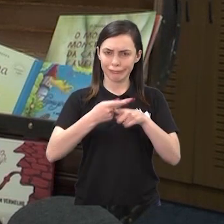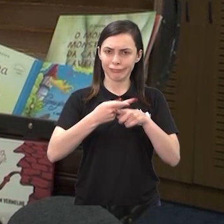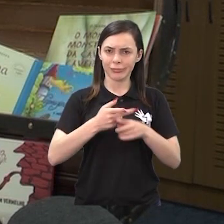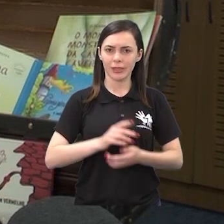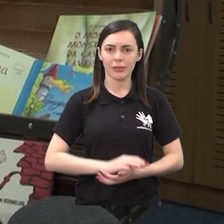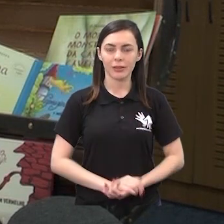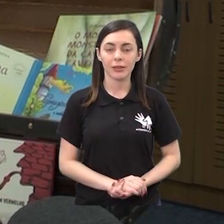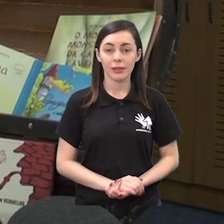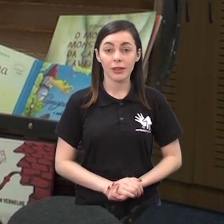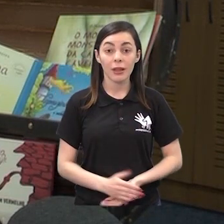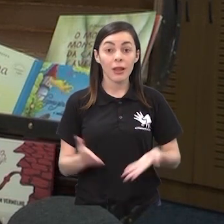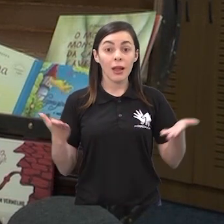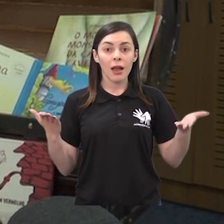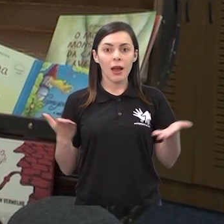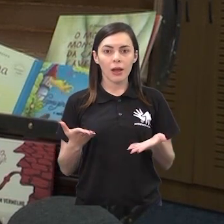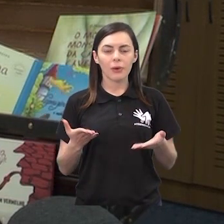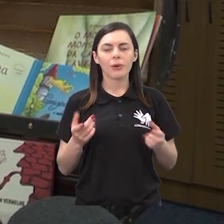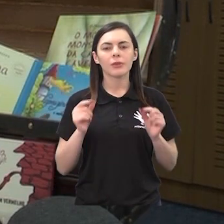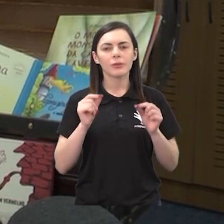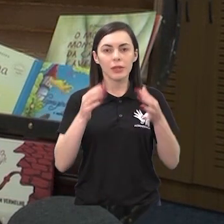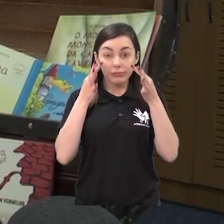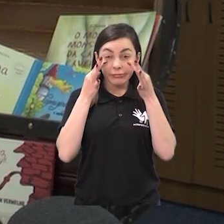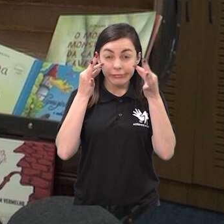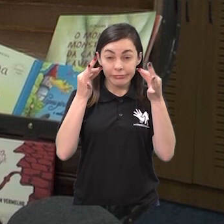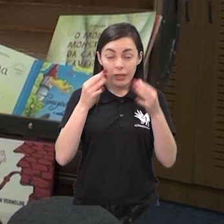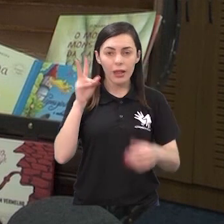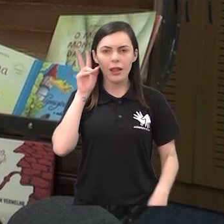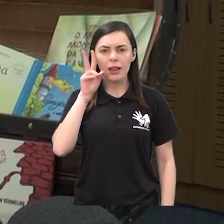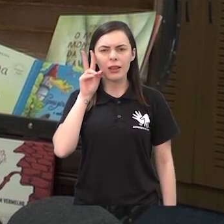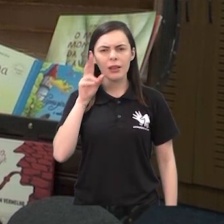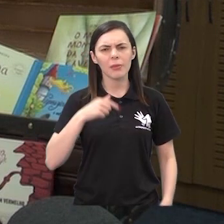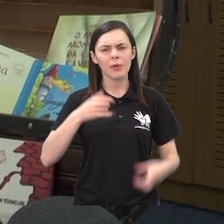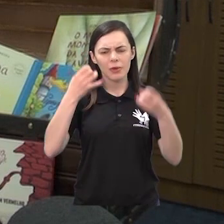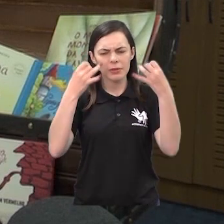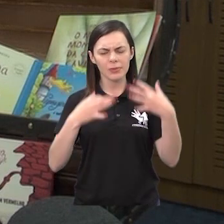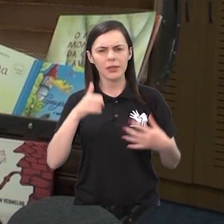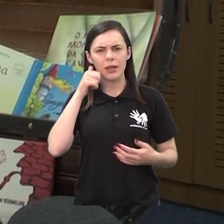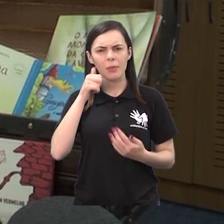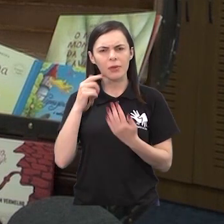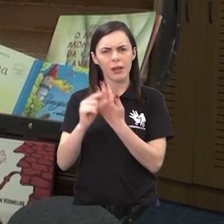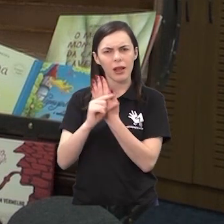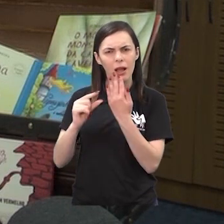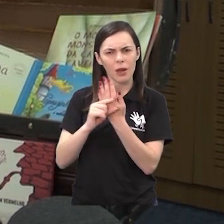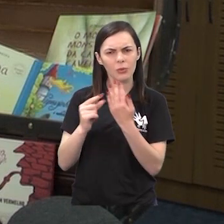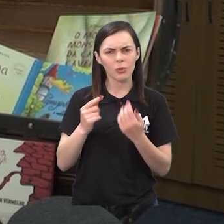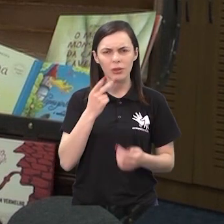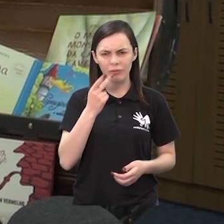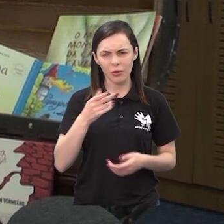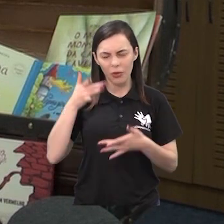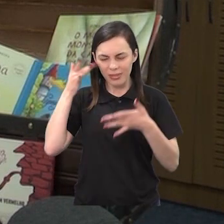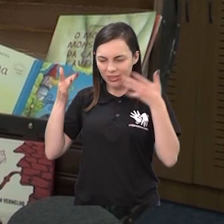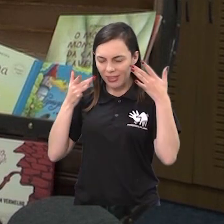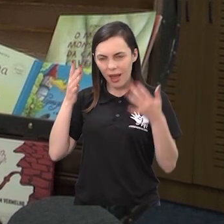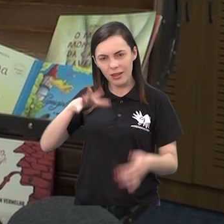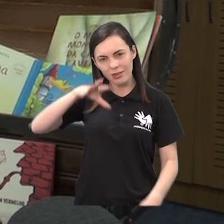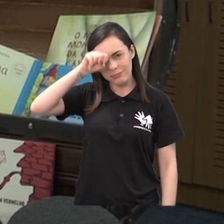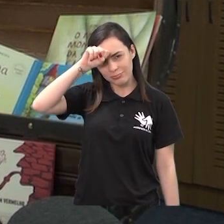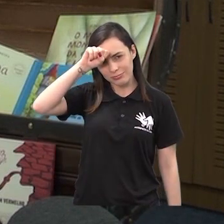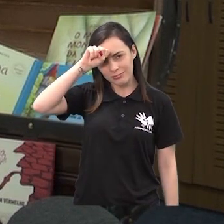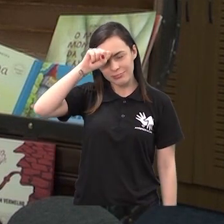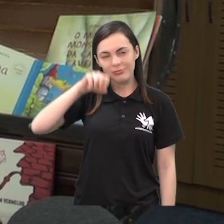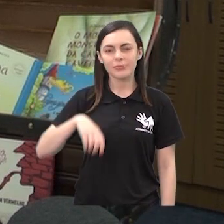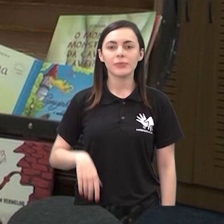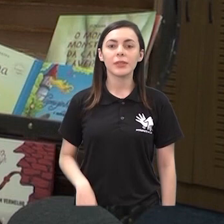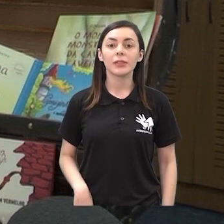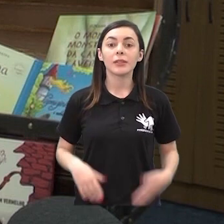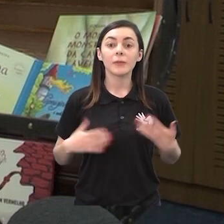muito legal. Agora, quero chamar a atenção para vocês. Lembram que eu falei que a professora Rosi Greca se inspirou, né, nessa peça teatral para escrever